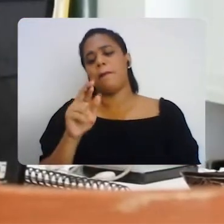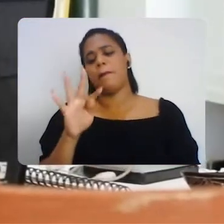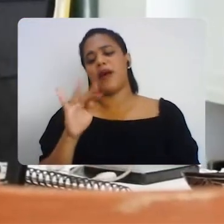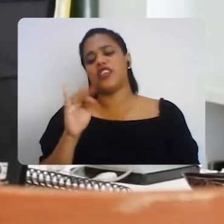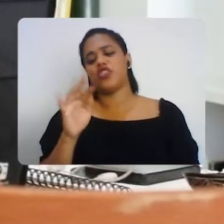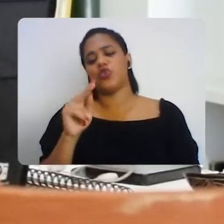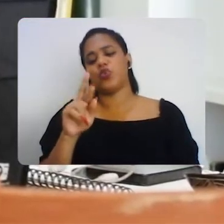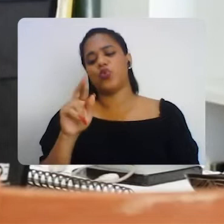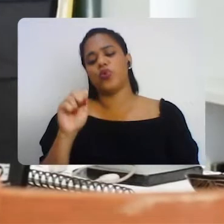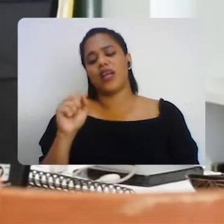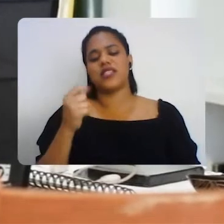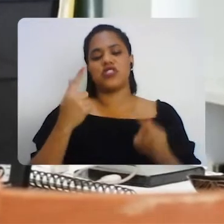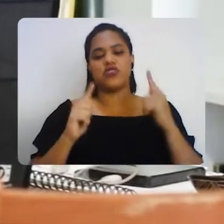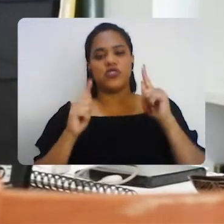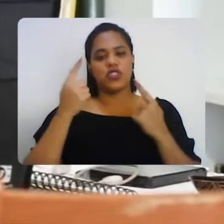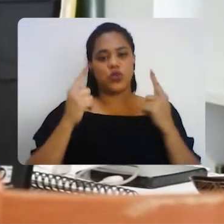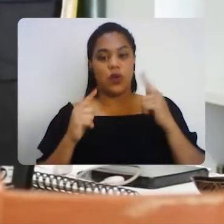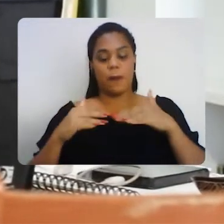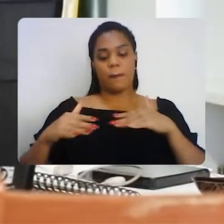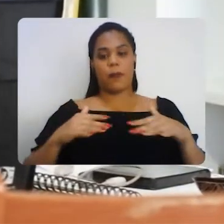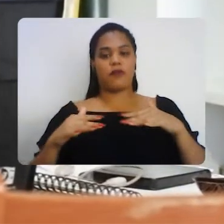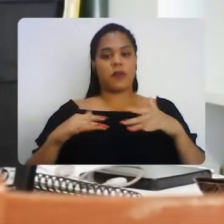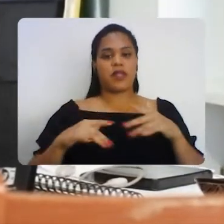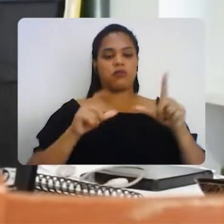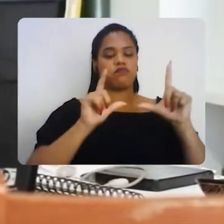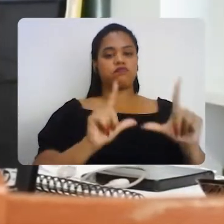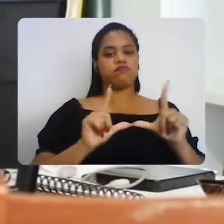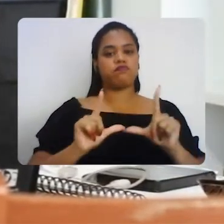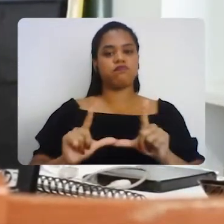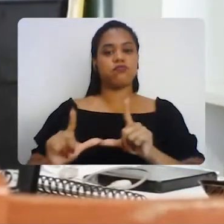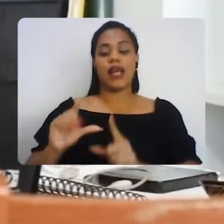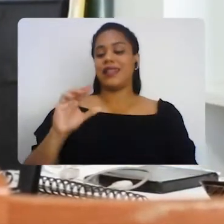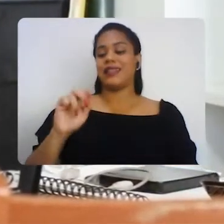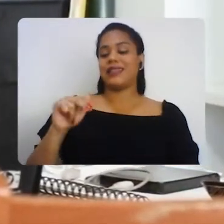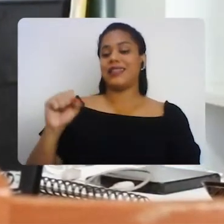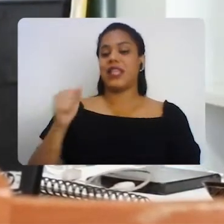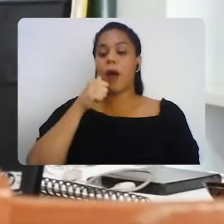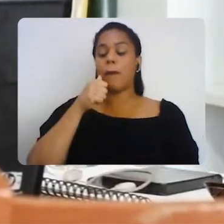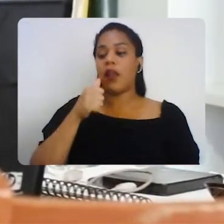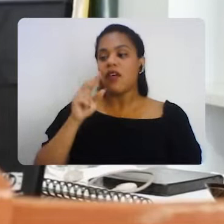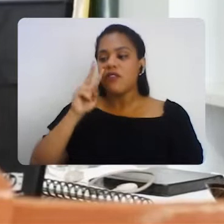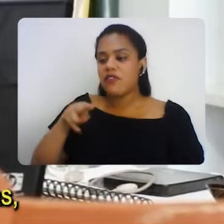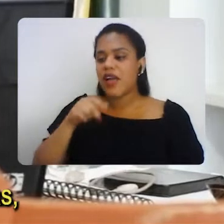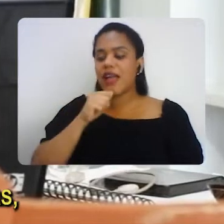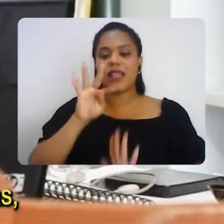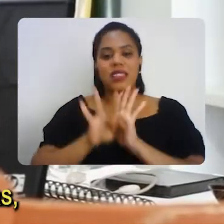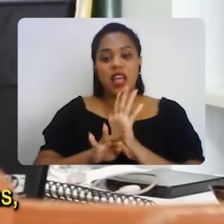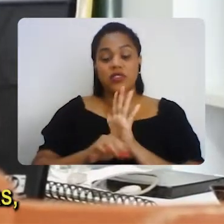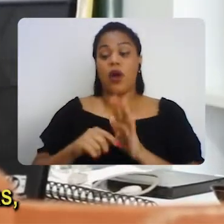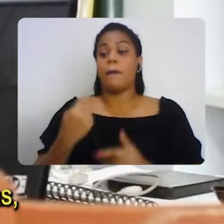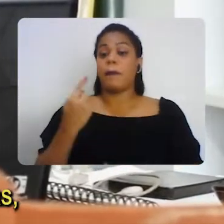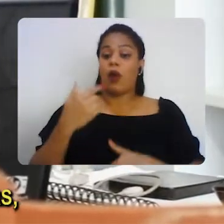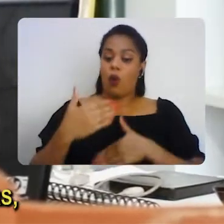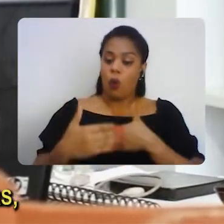partituras também, gestuais, algumas movimentações e algumas cenas. Ela não teve acesso ao texto inicialmente. Depois do